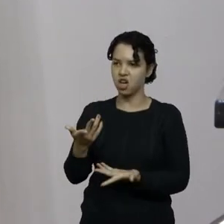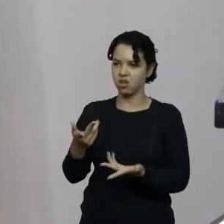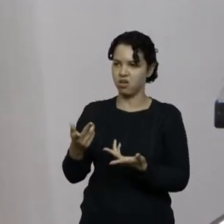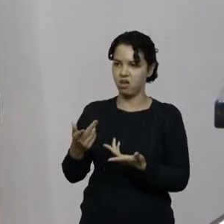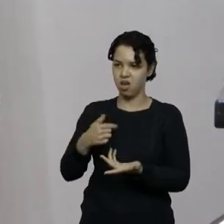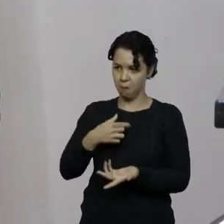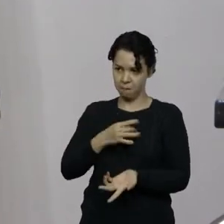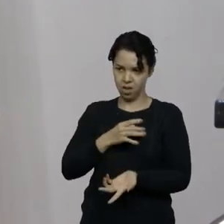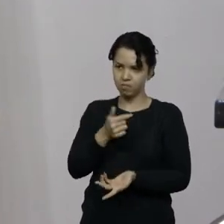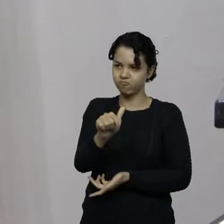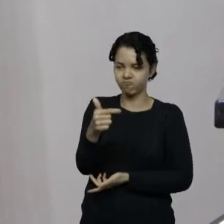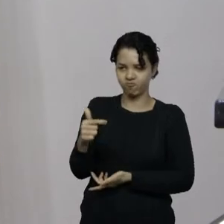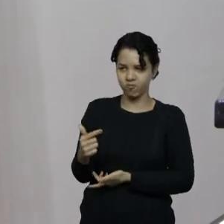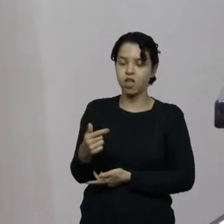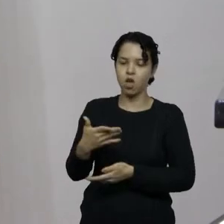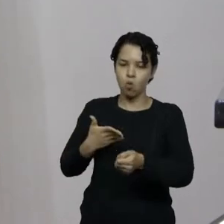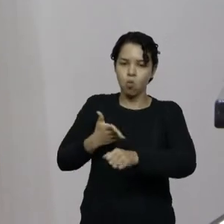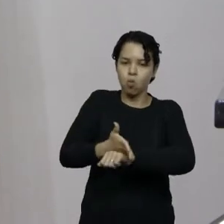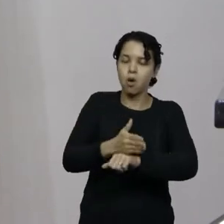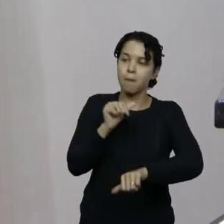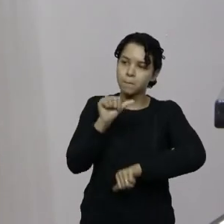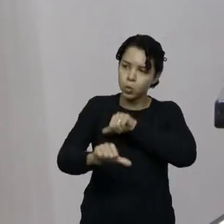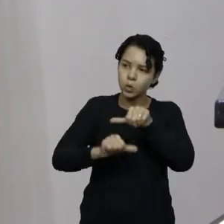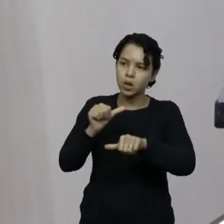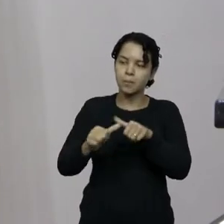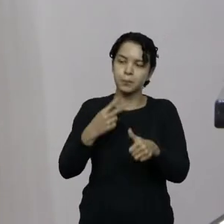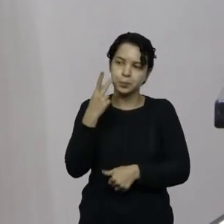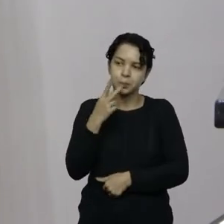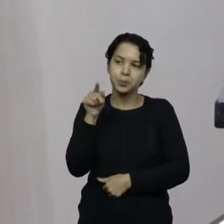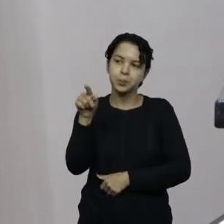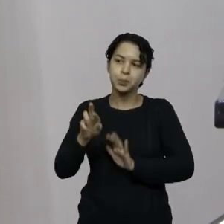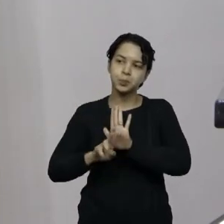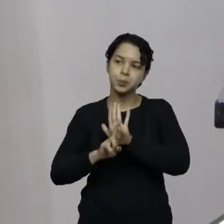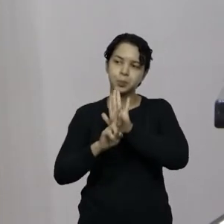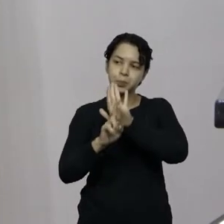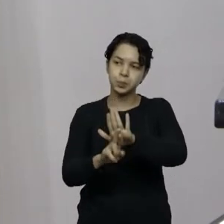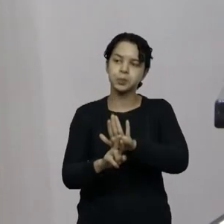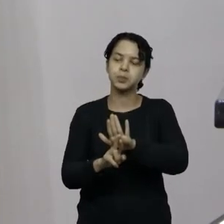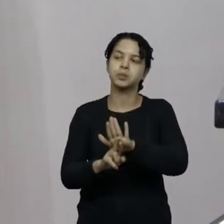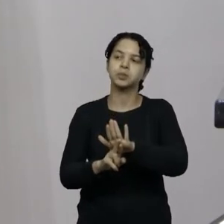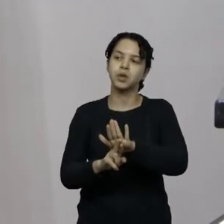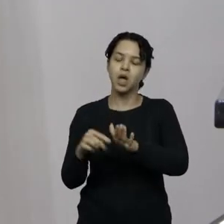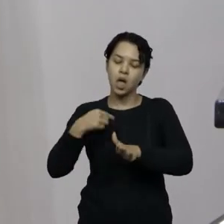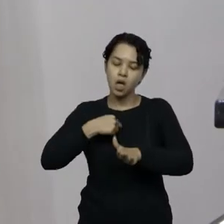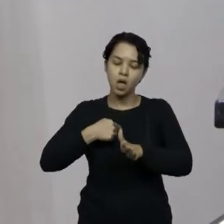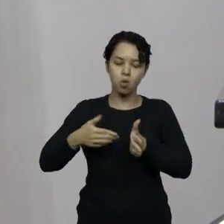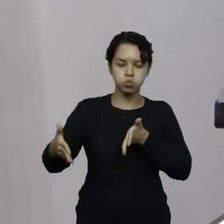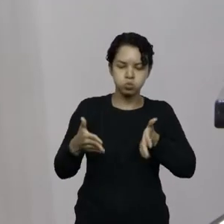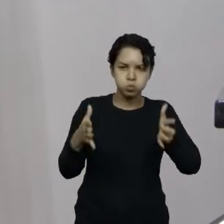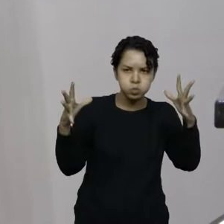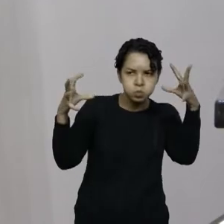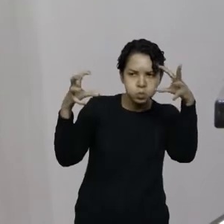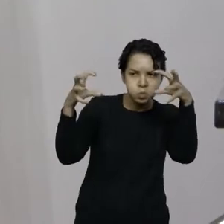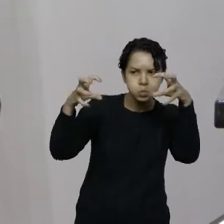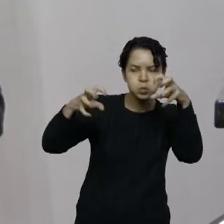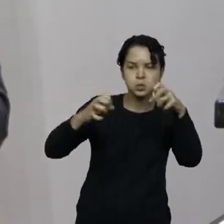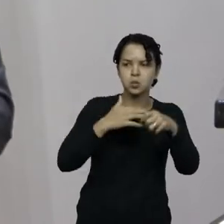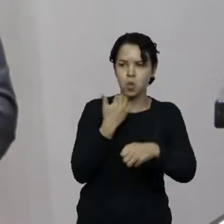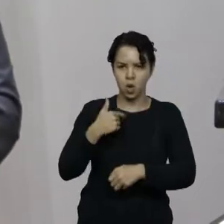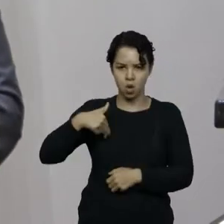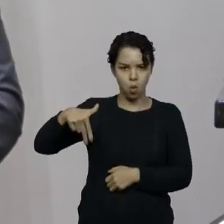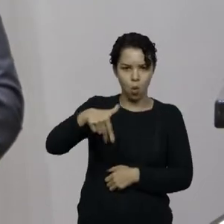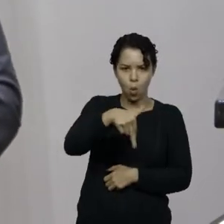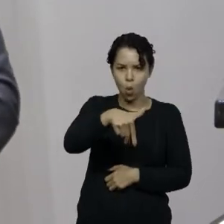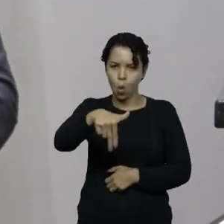para mudar essa velha política que o senhor representa e ainda que eu ande no vale da sombra da morte eu não